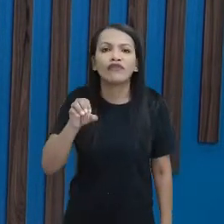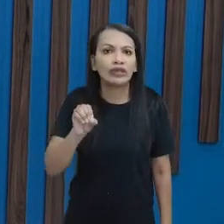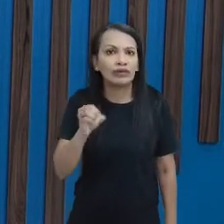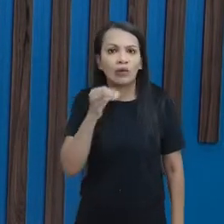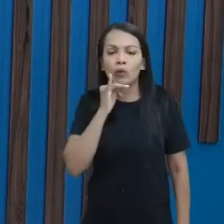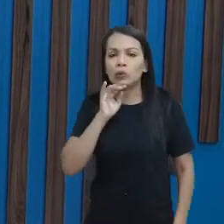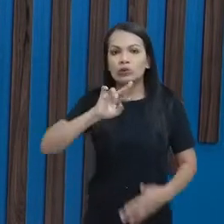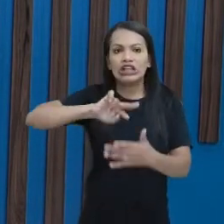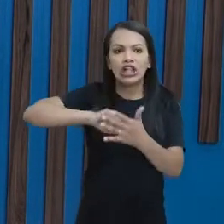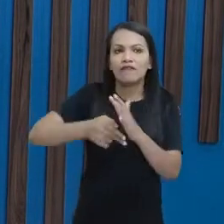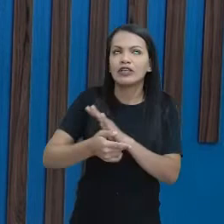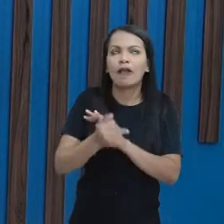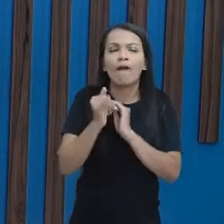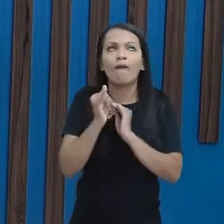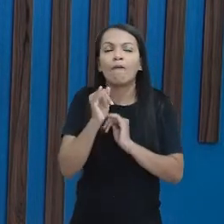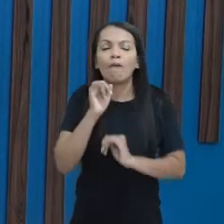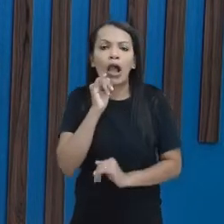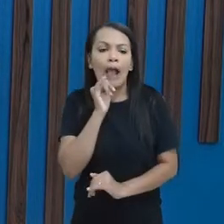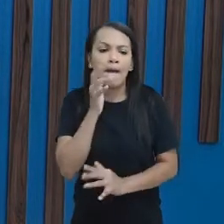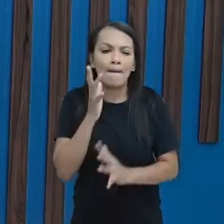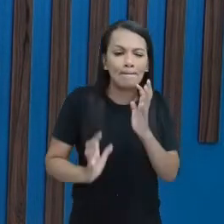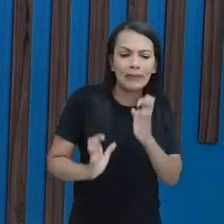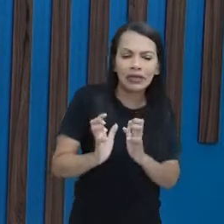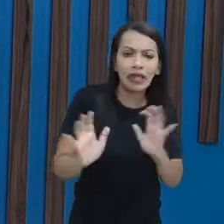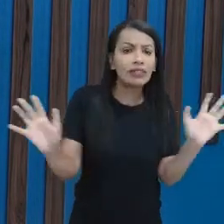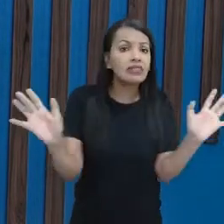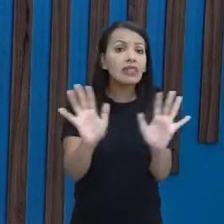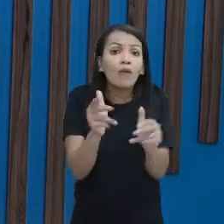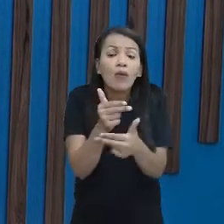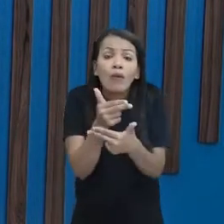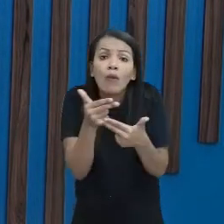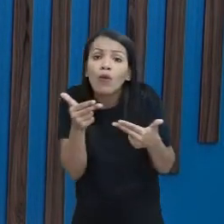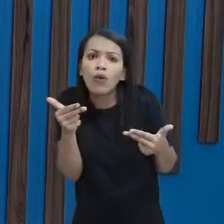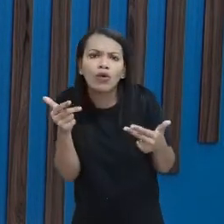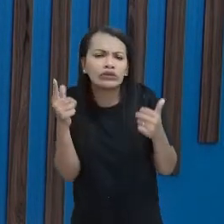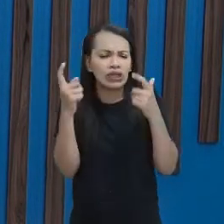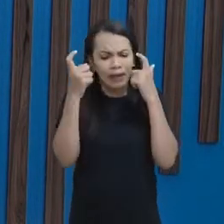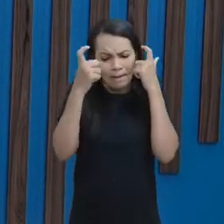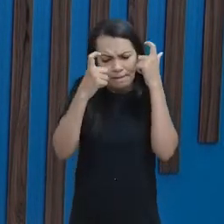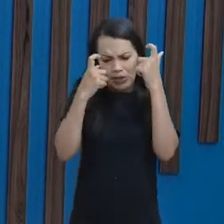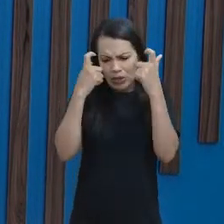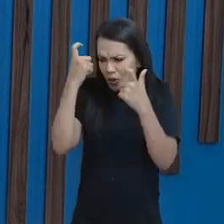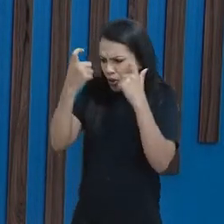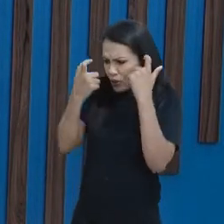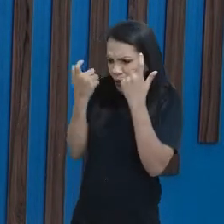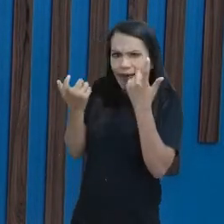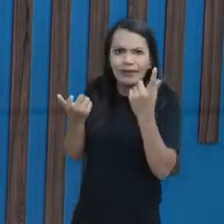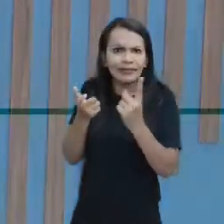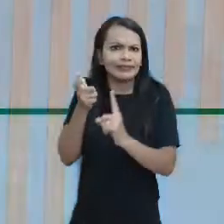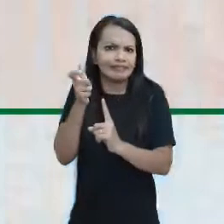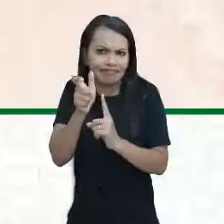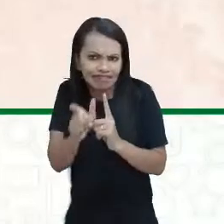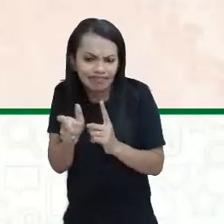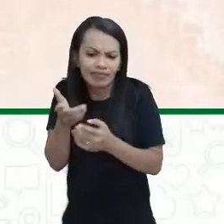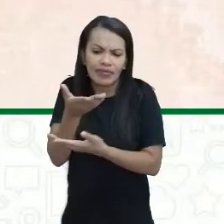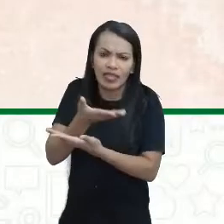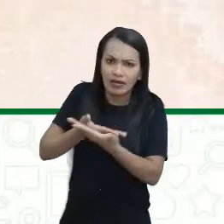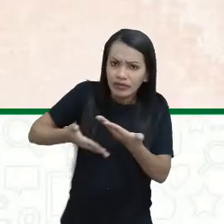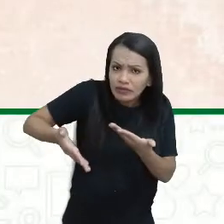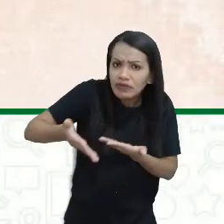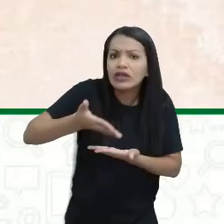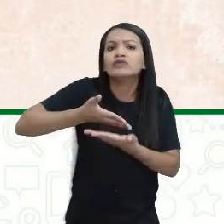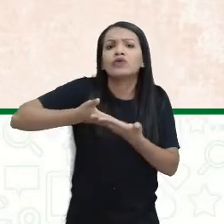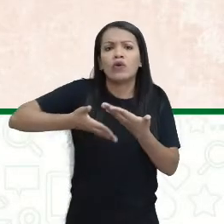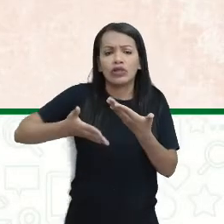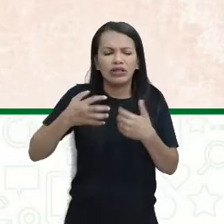não. O conflito é uma situação preocupante, é uma situação que os personagens estão envolvidos e estão